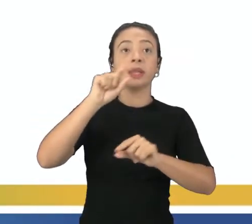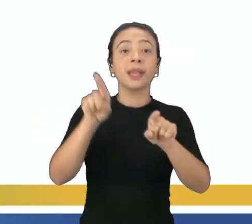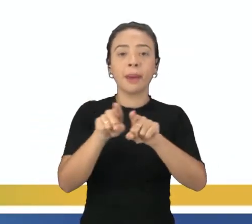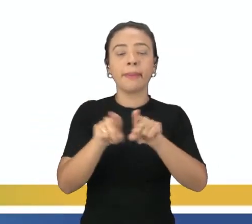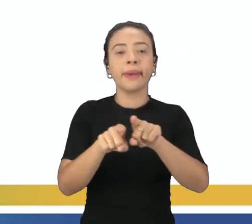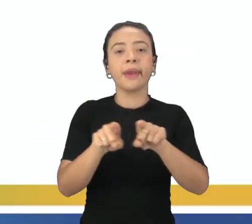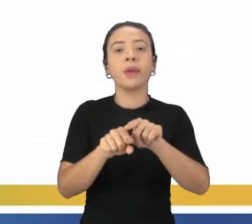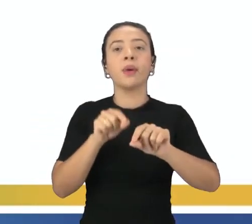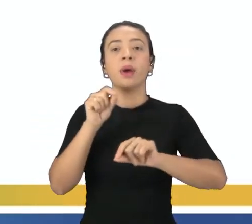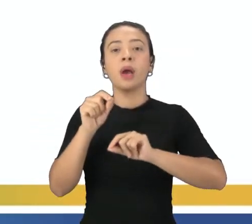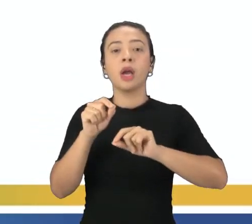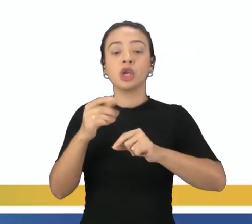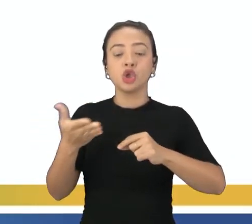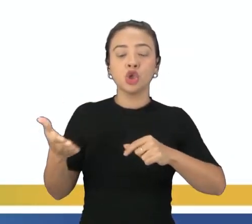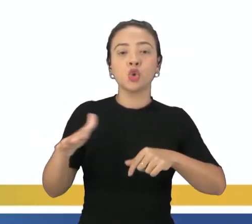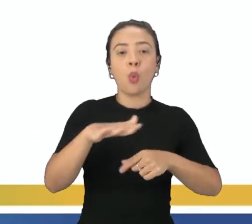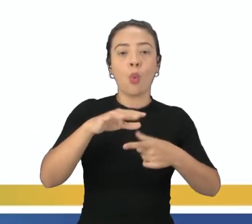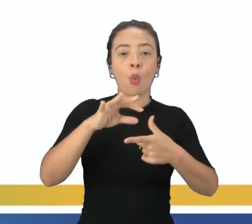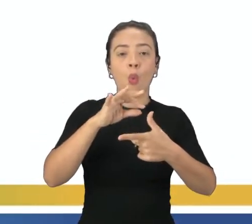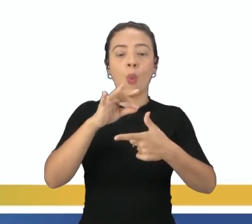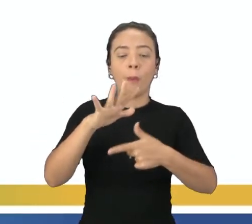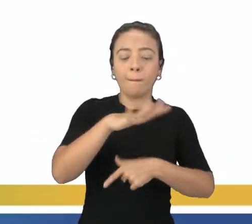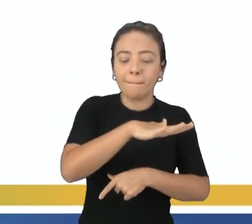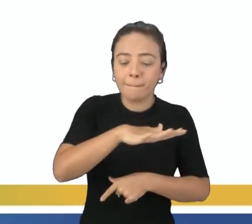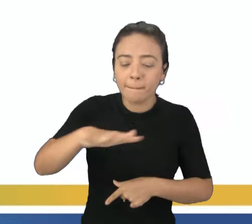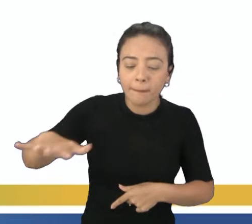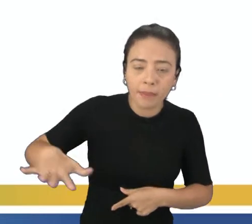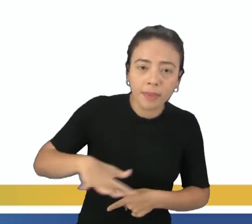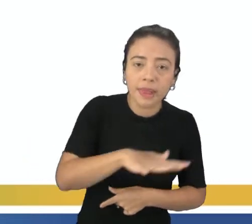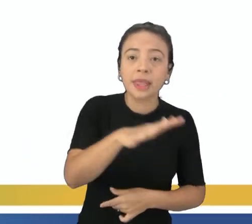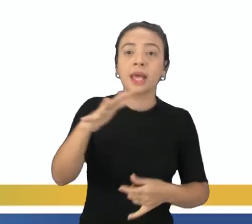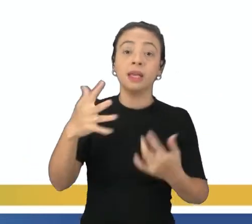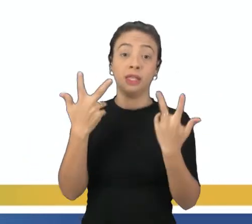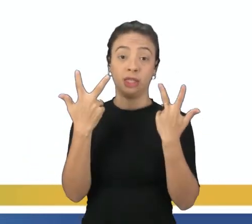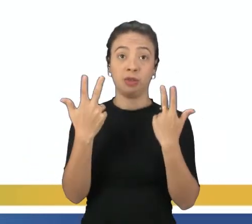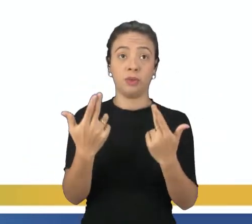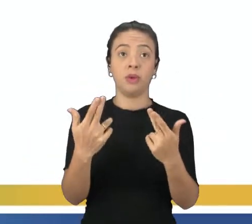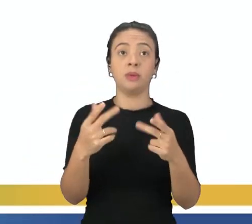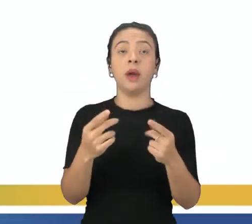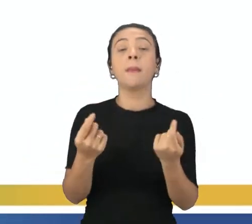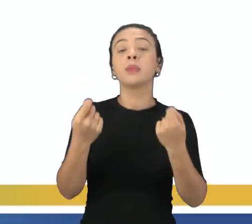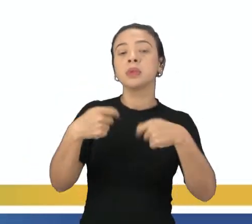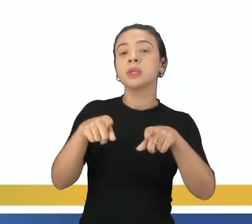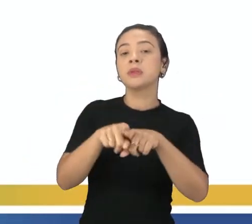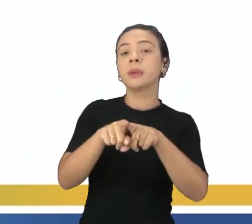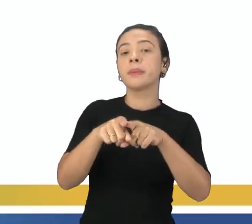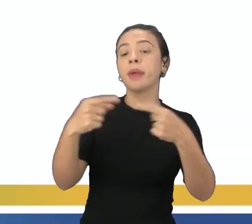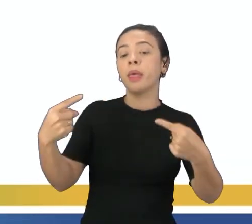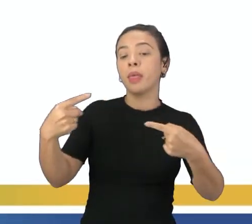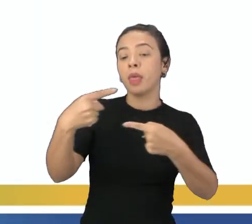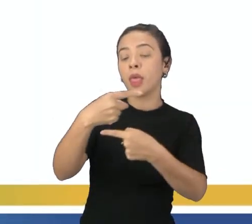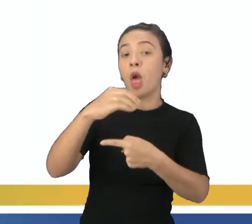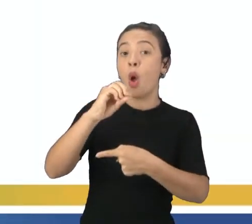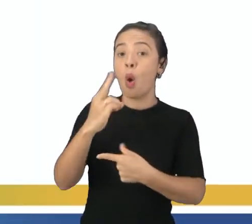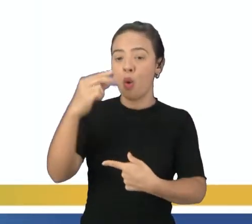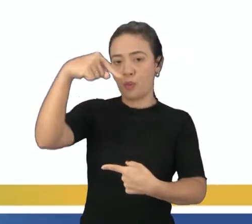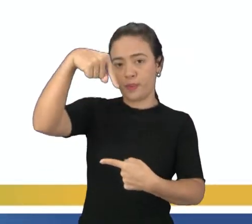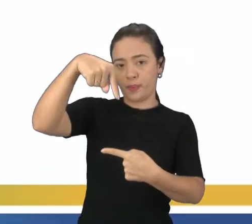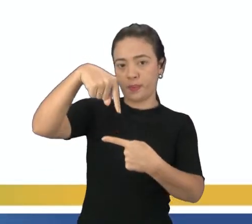coplanares, ou seja, retas de um mesmo plano, certo? Que a gente vai classificar como ou perpendicular ou